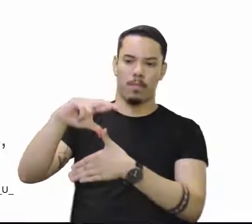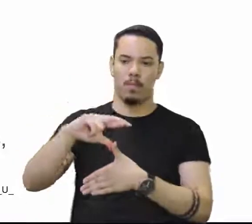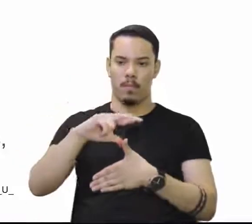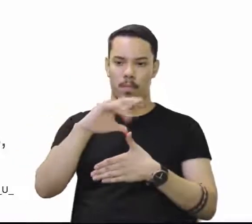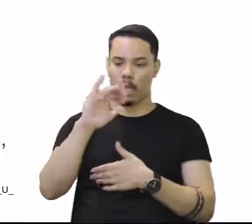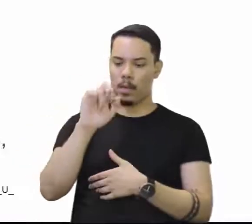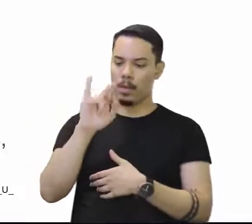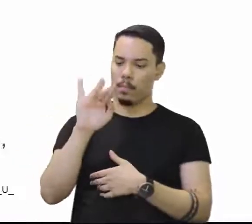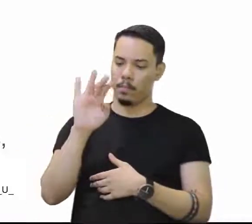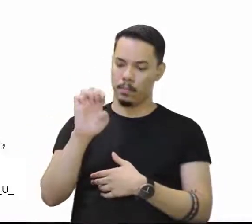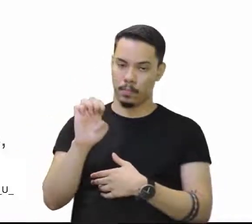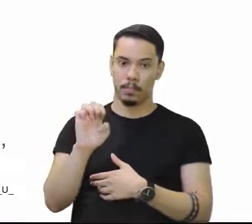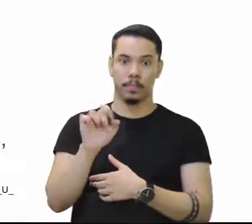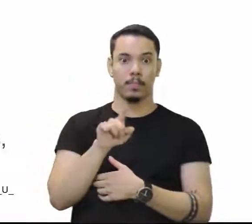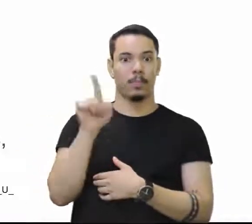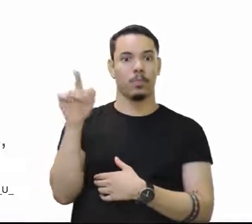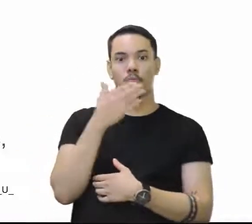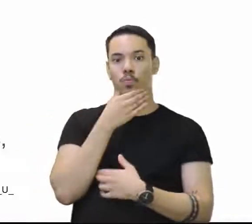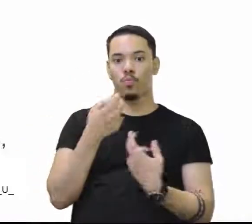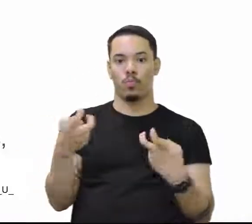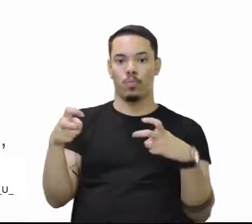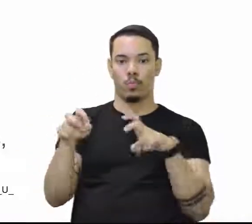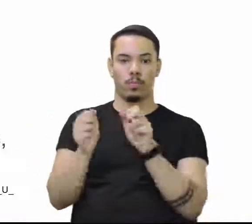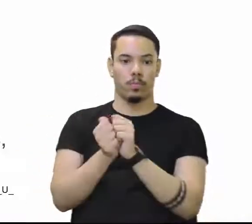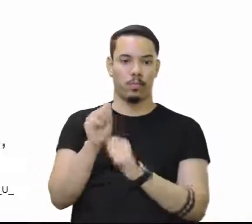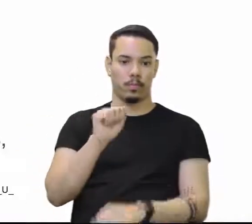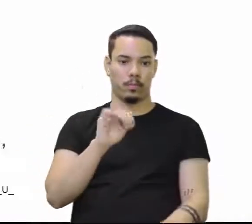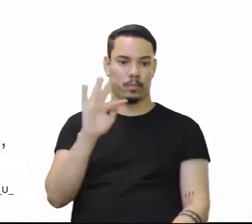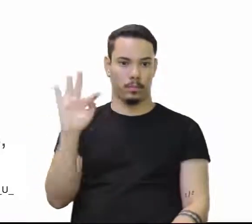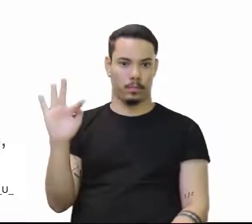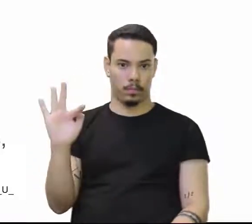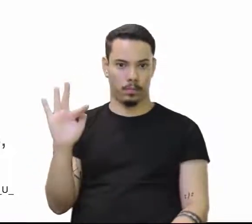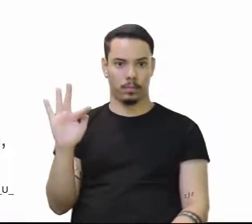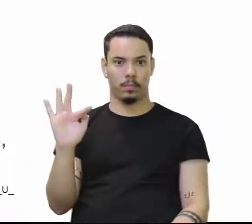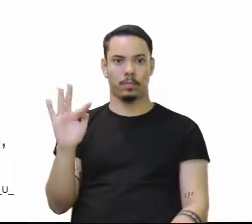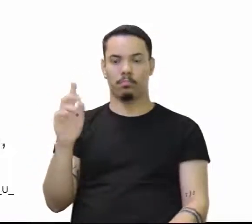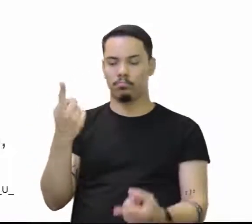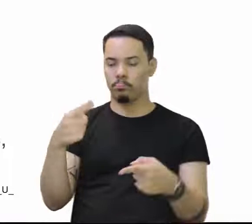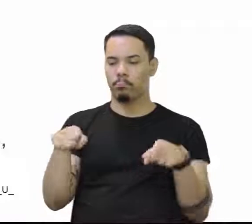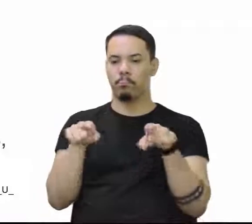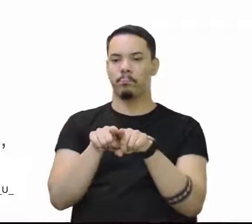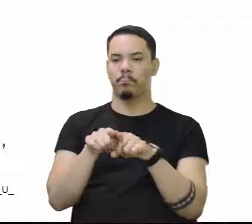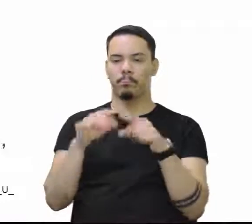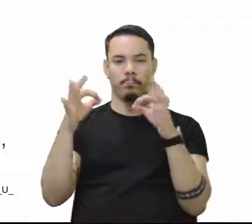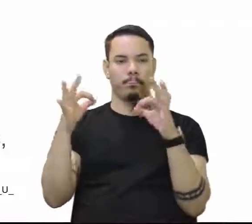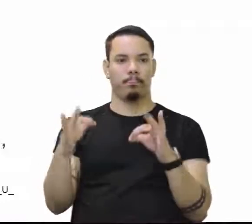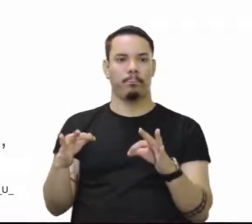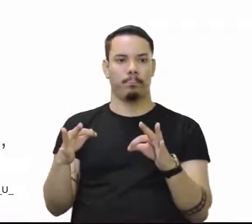E Charles Choclin está aqui, ao lado de Aloysio Ferreira. Grandes parceiros.